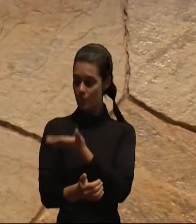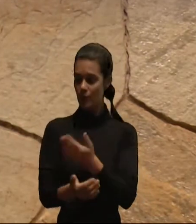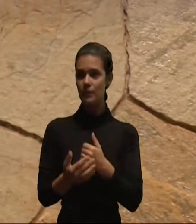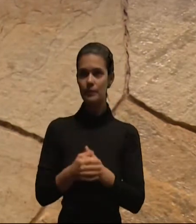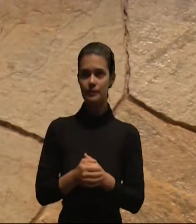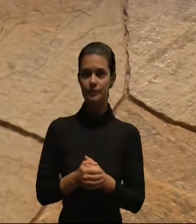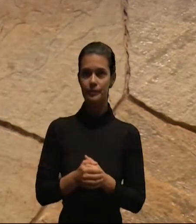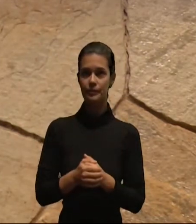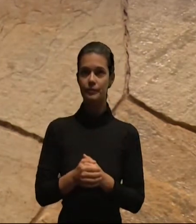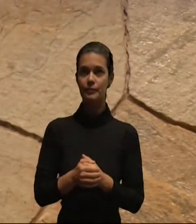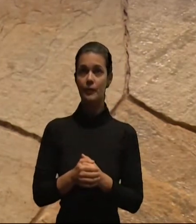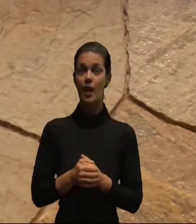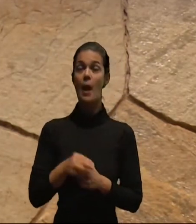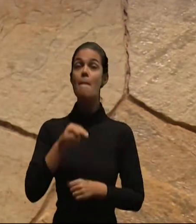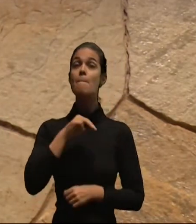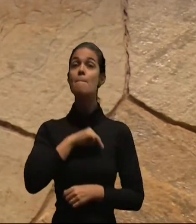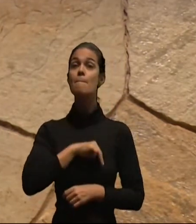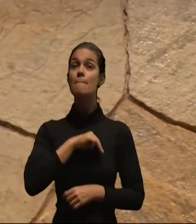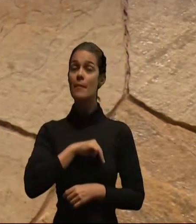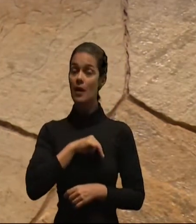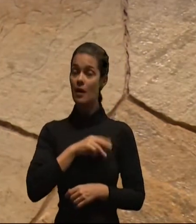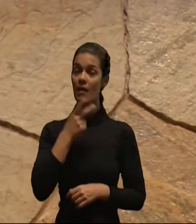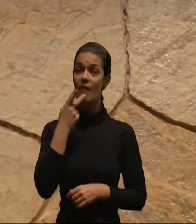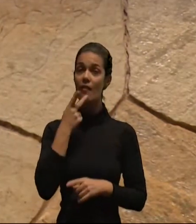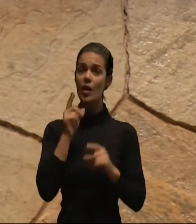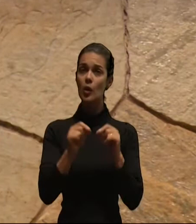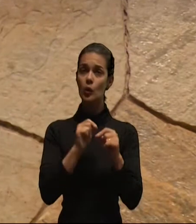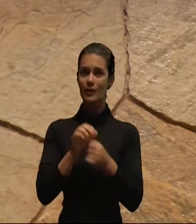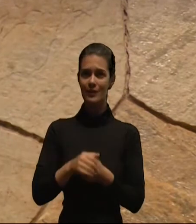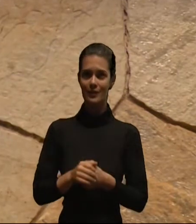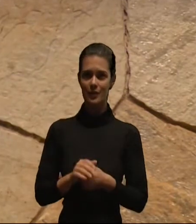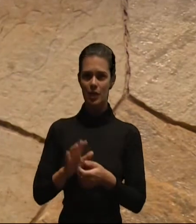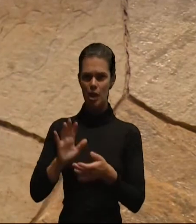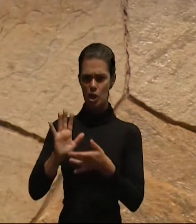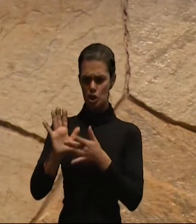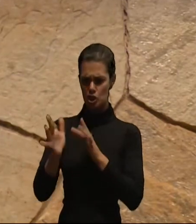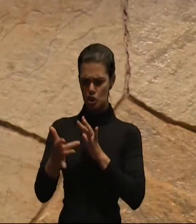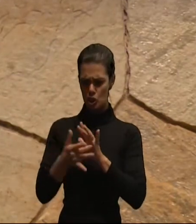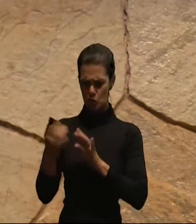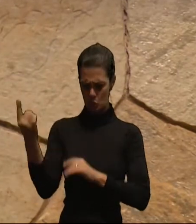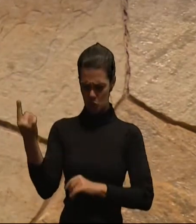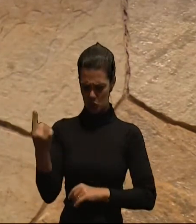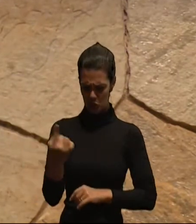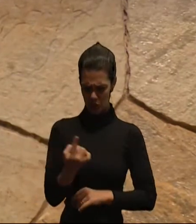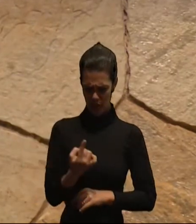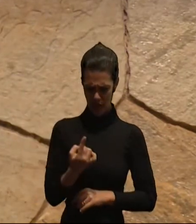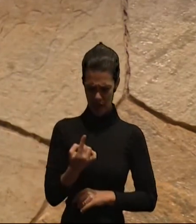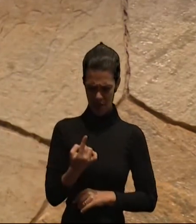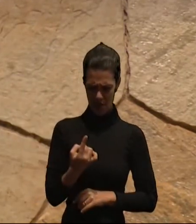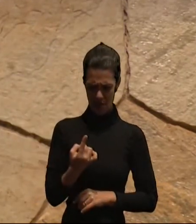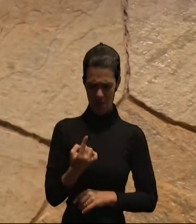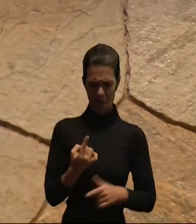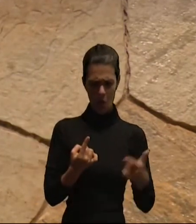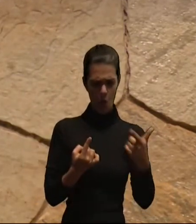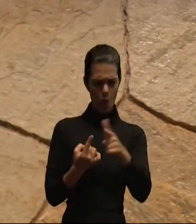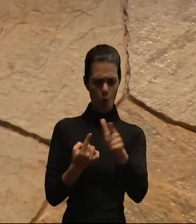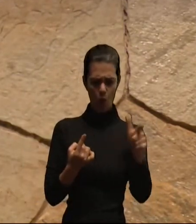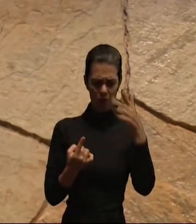verso 45, ele diz assim: o Filho do Homem não veio para ser servido, mas para servir.